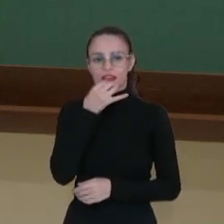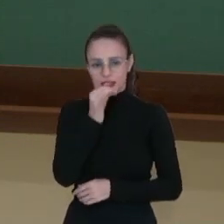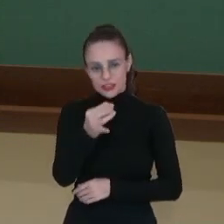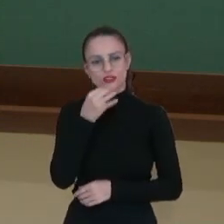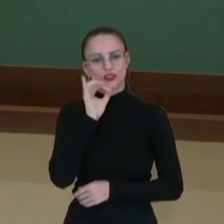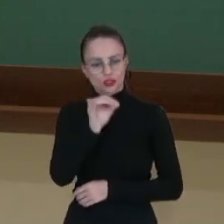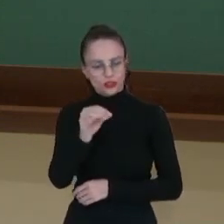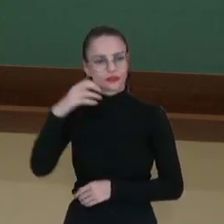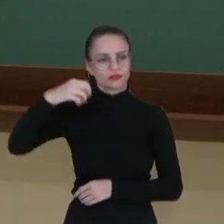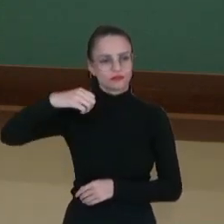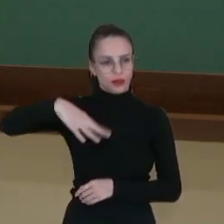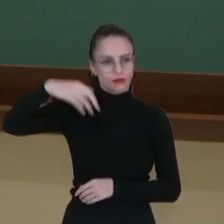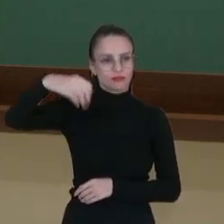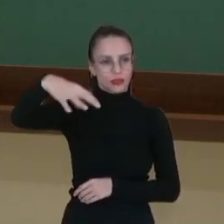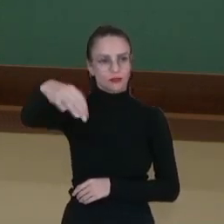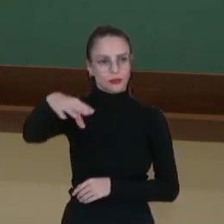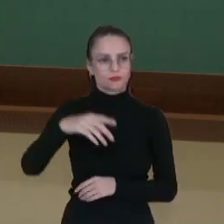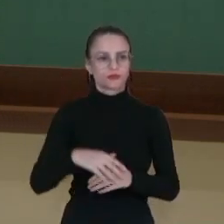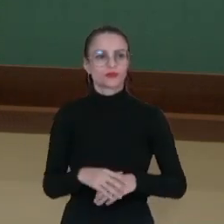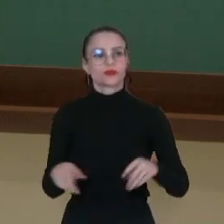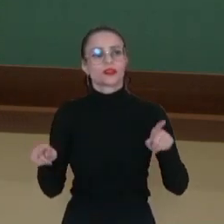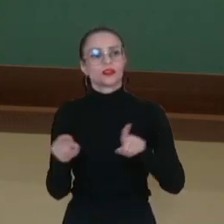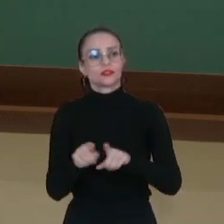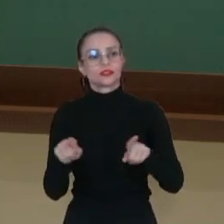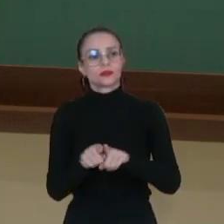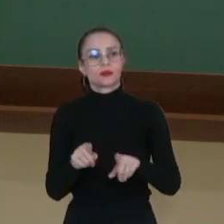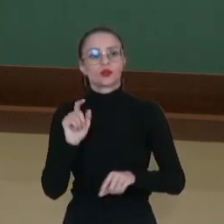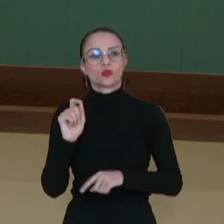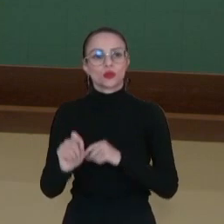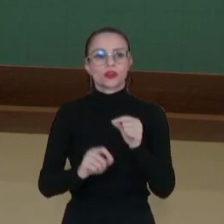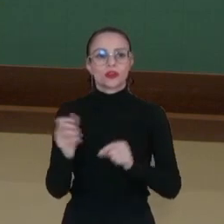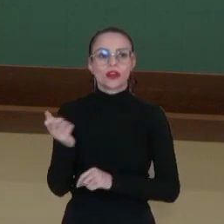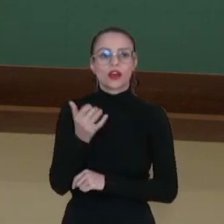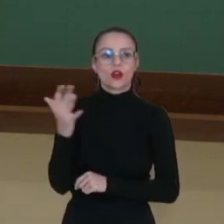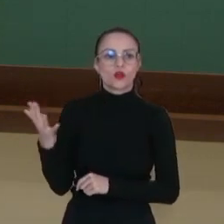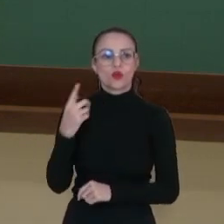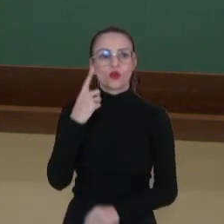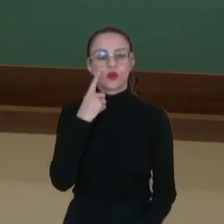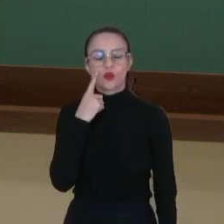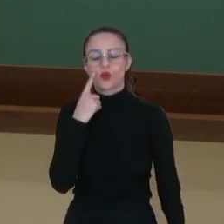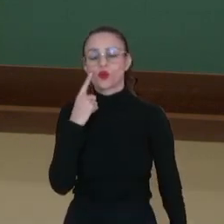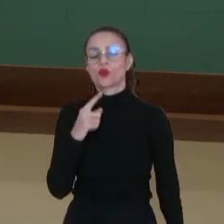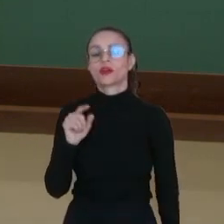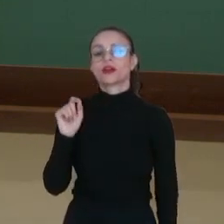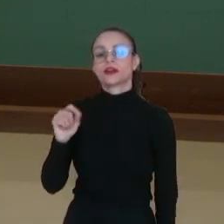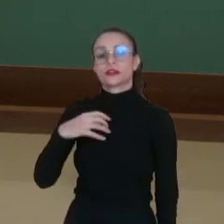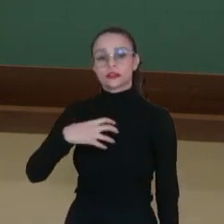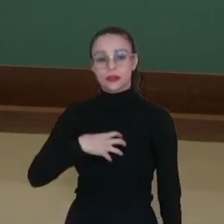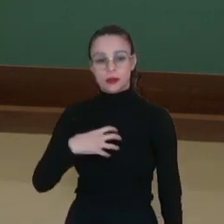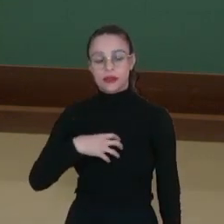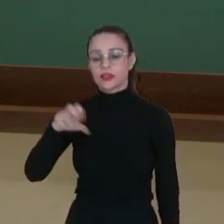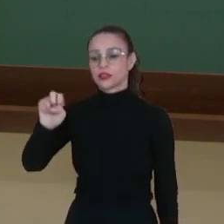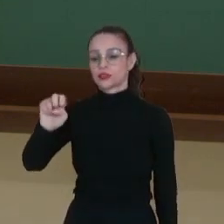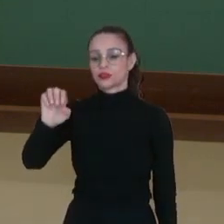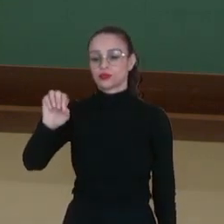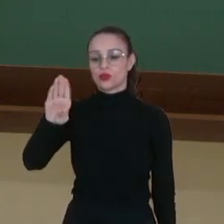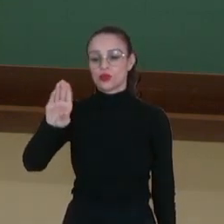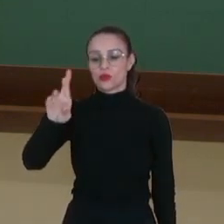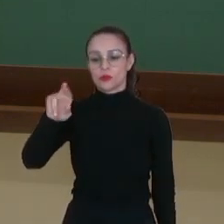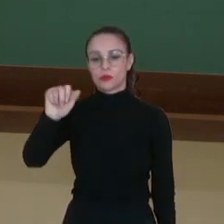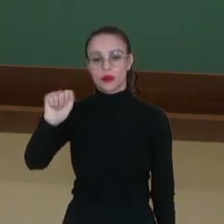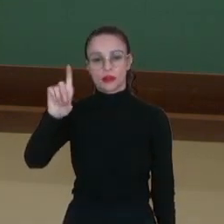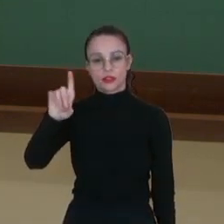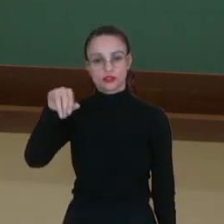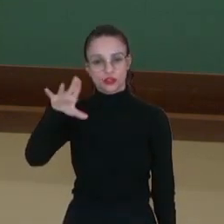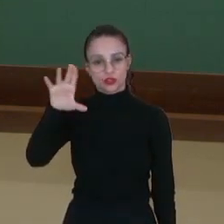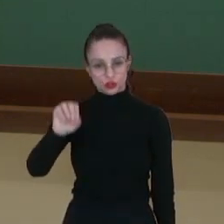utilizadas ali pela população, né? Aí nós temos algumas, como a usina de Sobradinho, na Bahia, que tem um destaque ali,